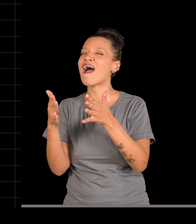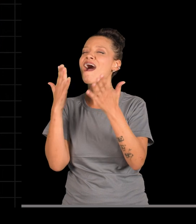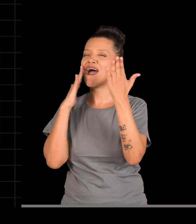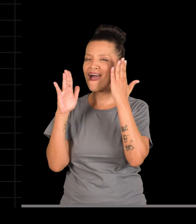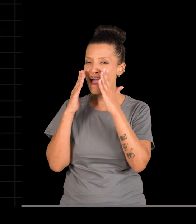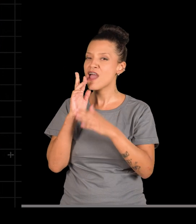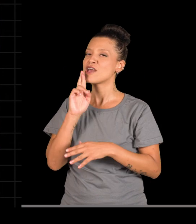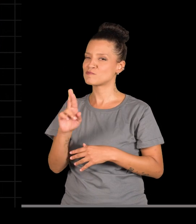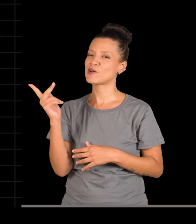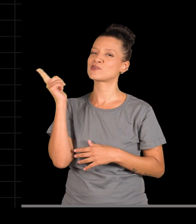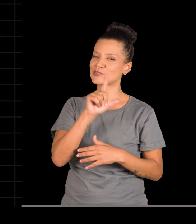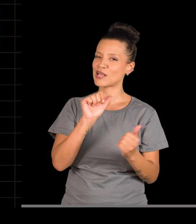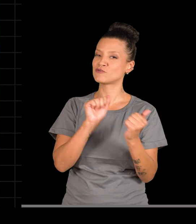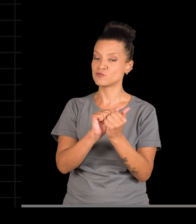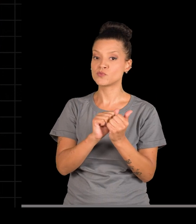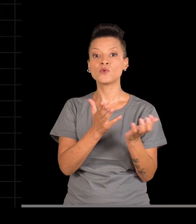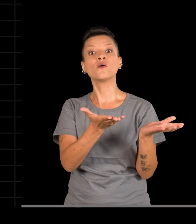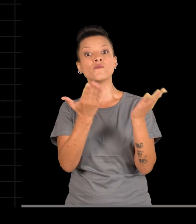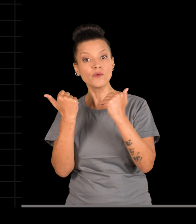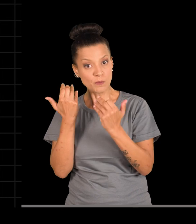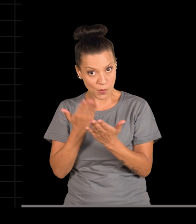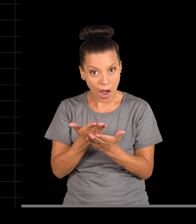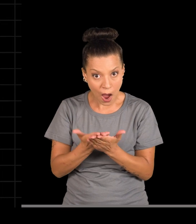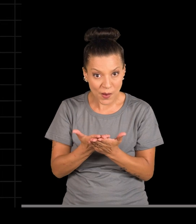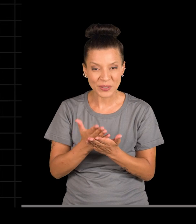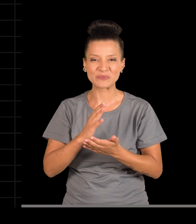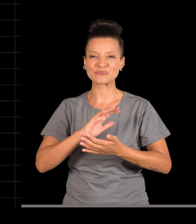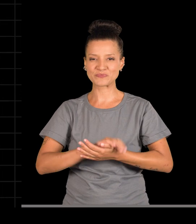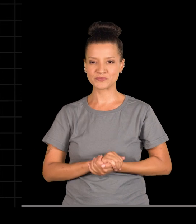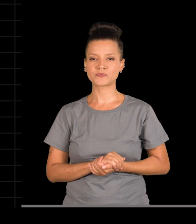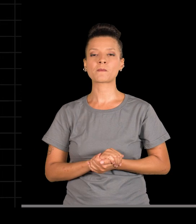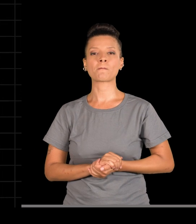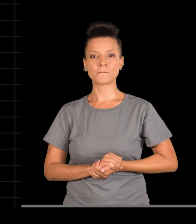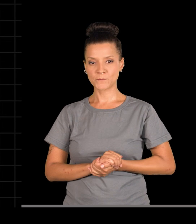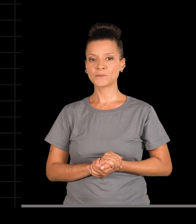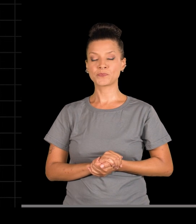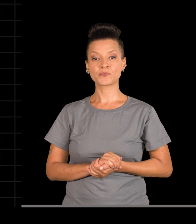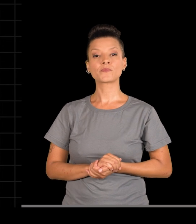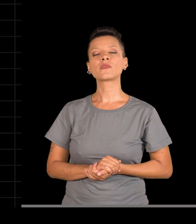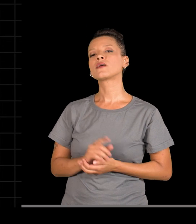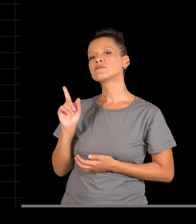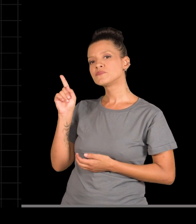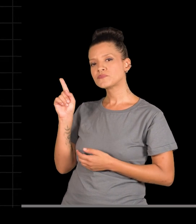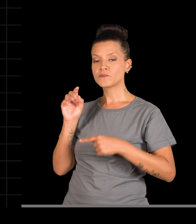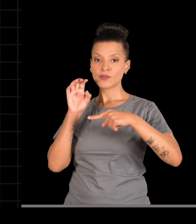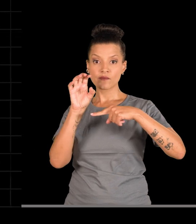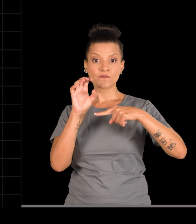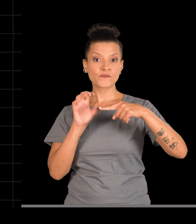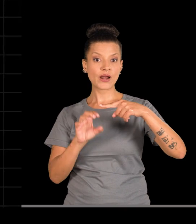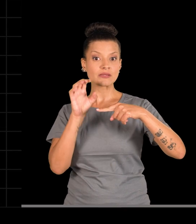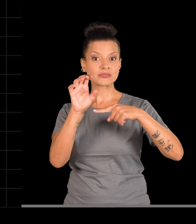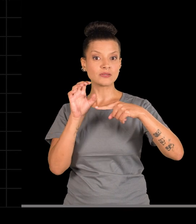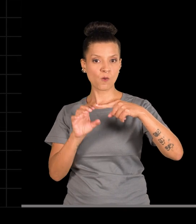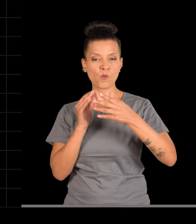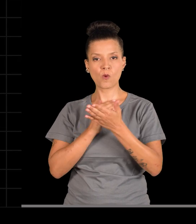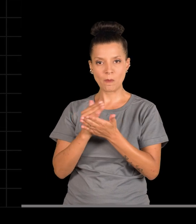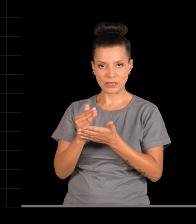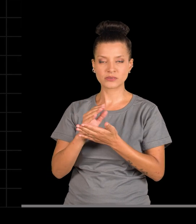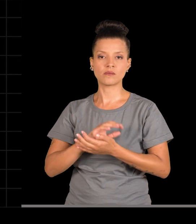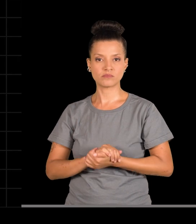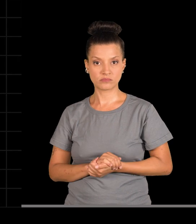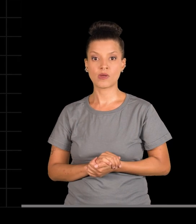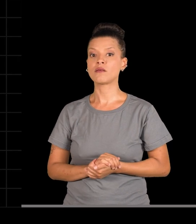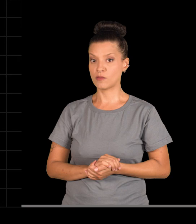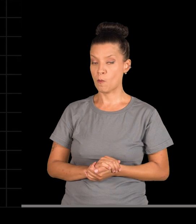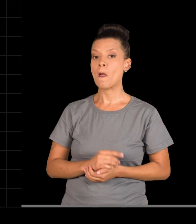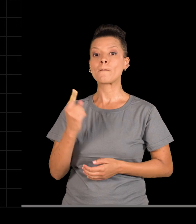de resolver isso daí junto comigo. Beleza? Vamos lá então, começar a nossa aula? Aqui é o seguinte, ó, introdução às frações. Inicialmente vamos